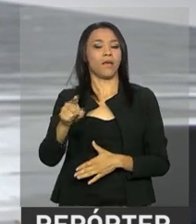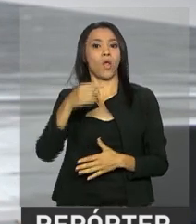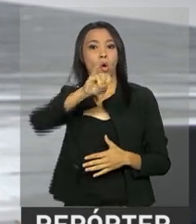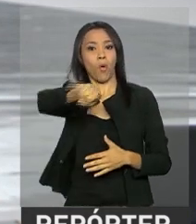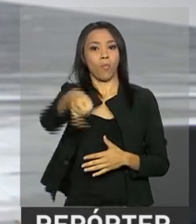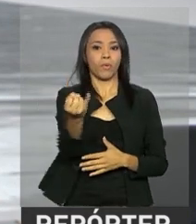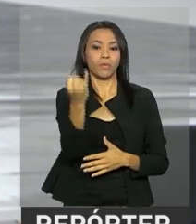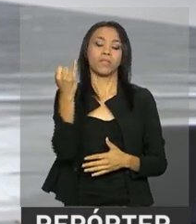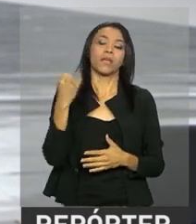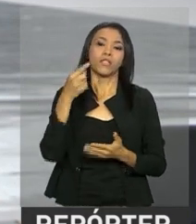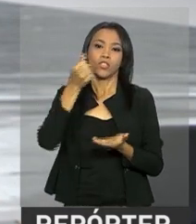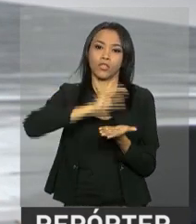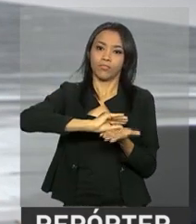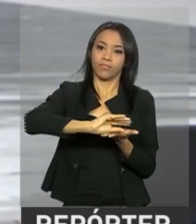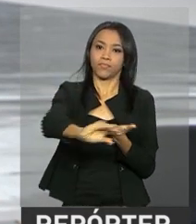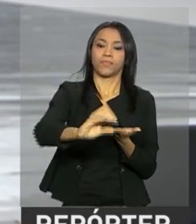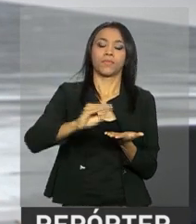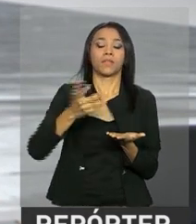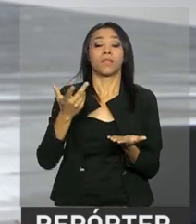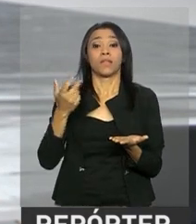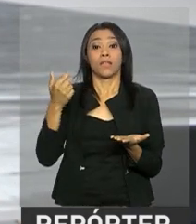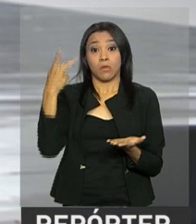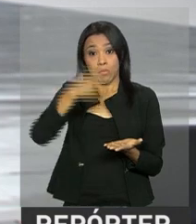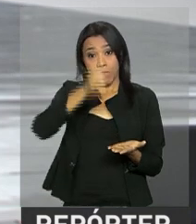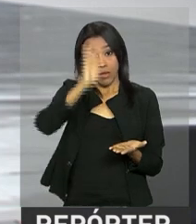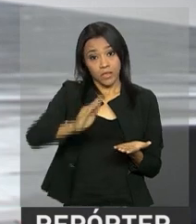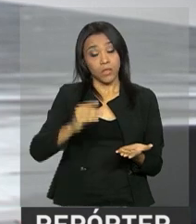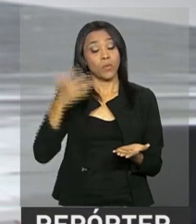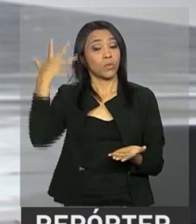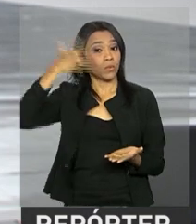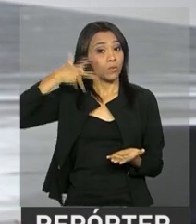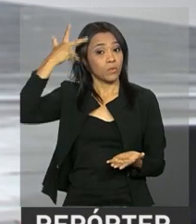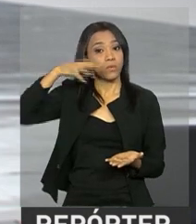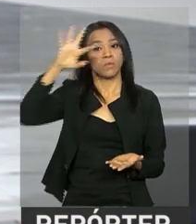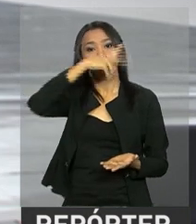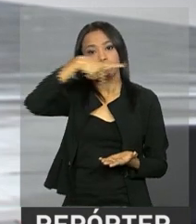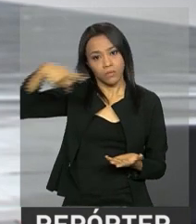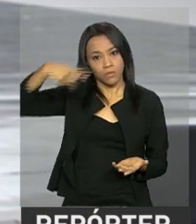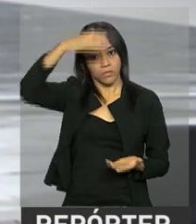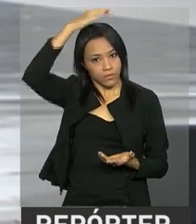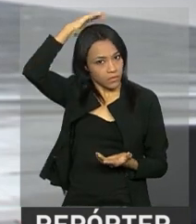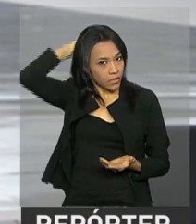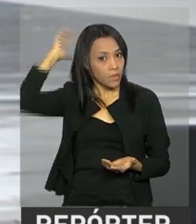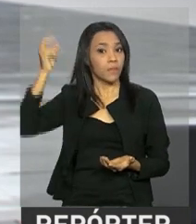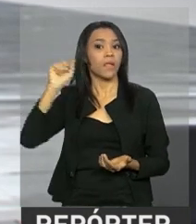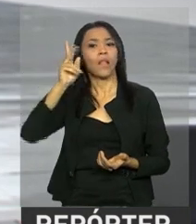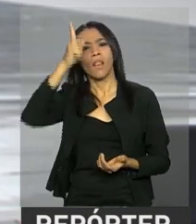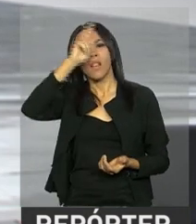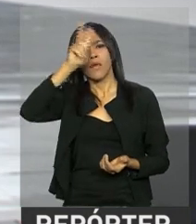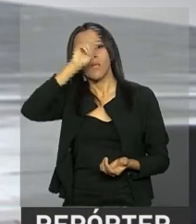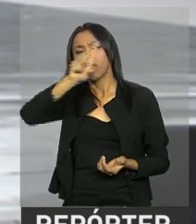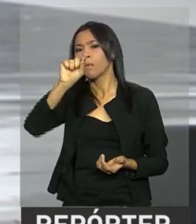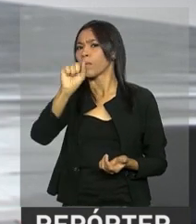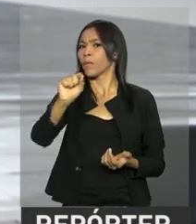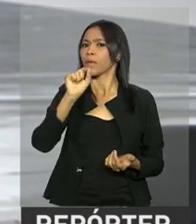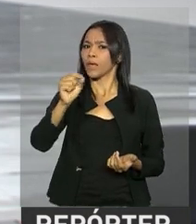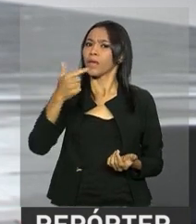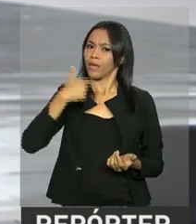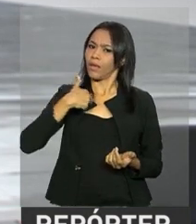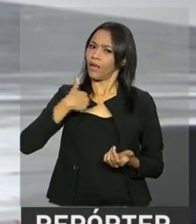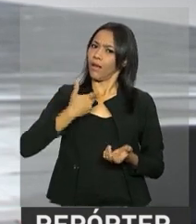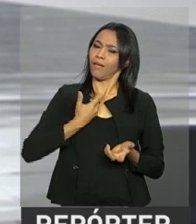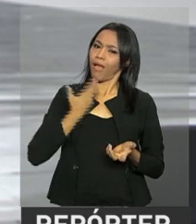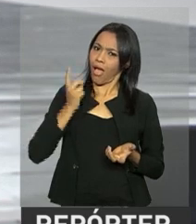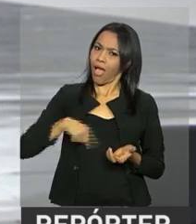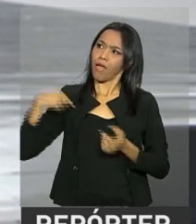no Brasil. Em seu discurso durante a conferência, o presidente Michel Temer lembrou a sua origem